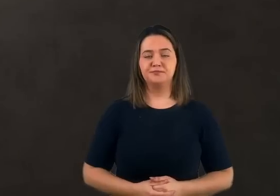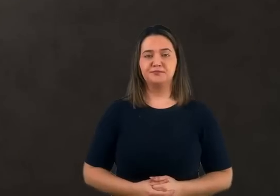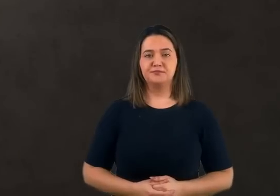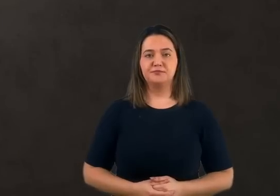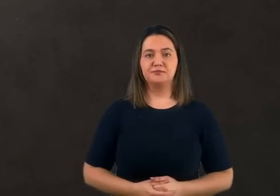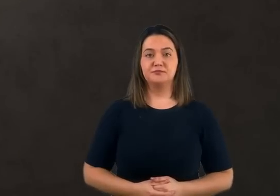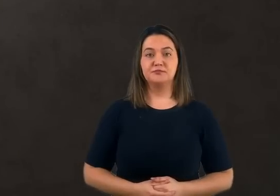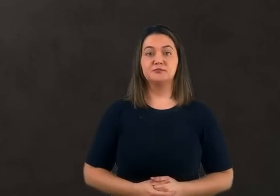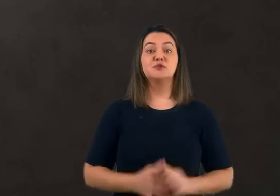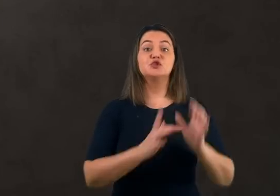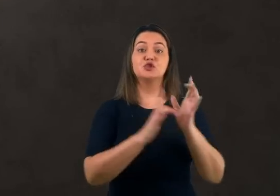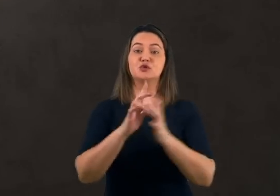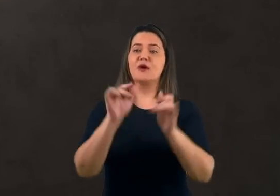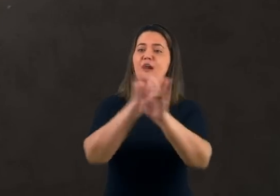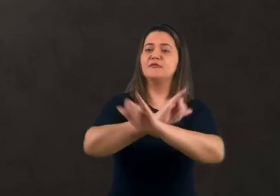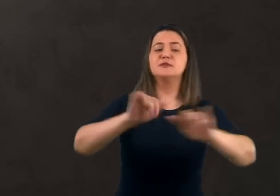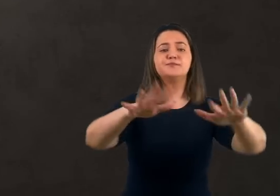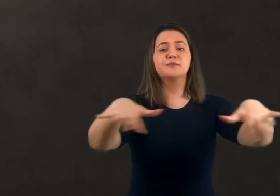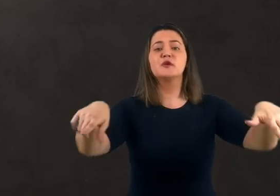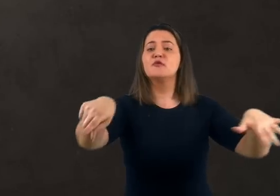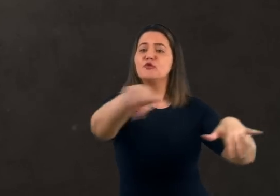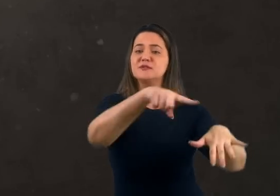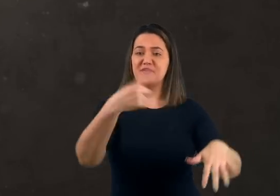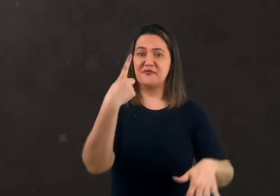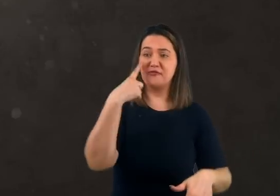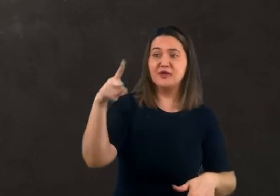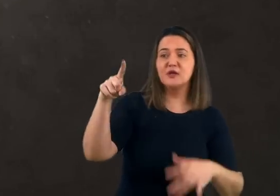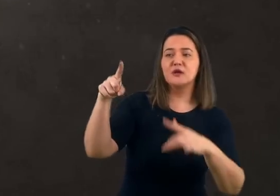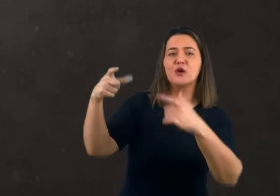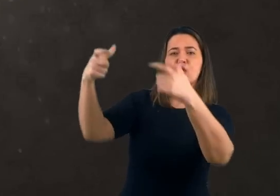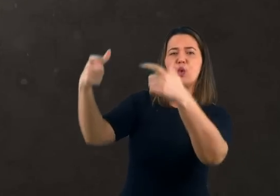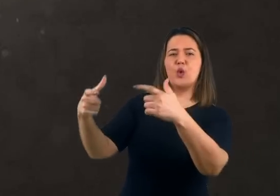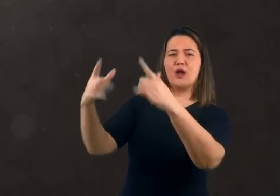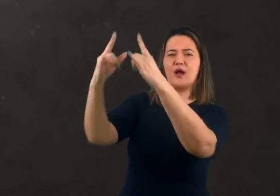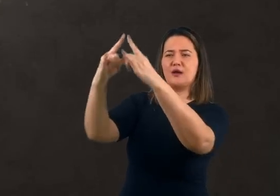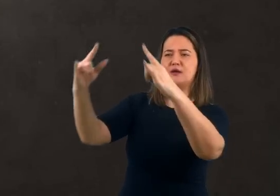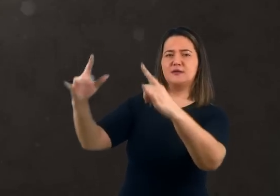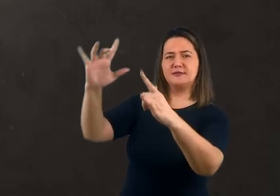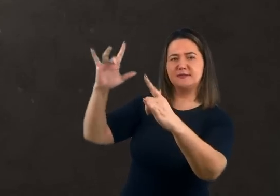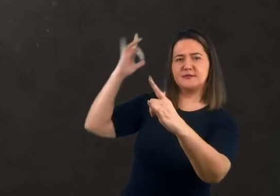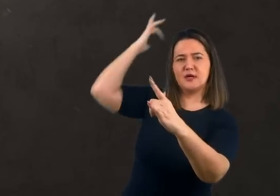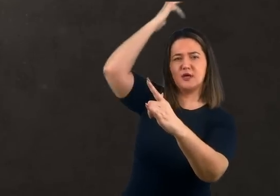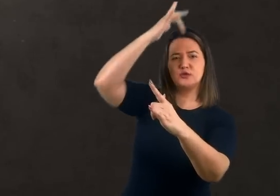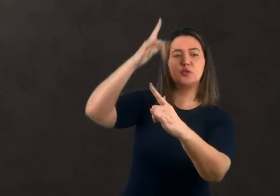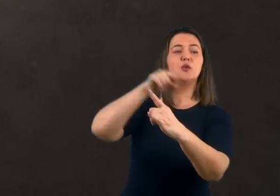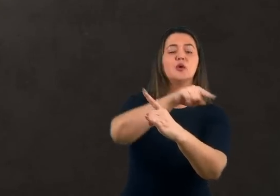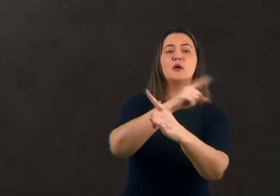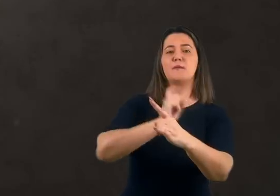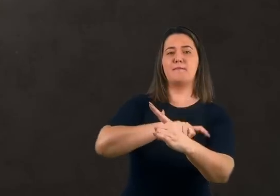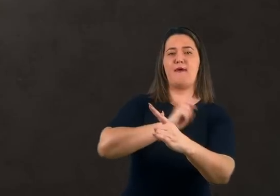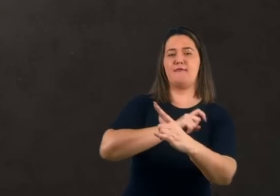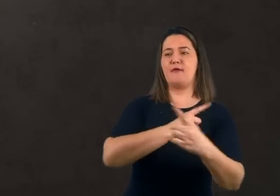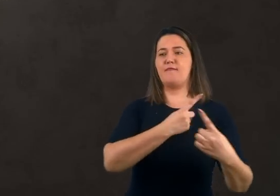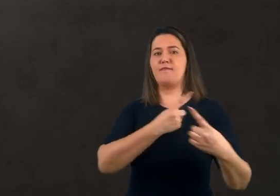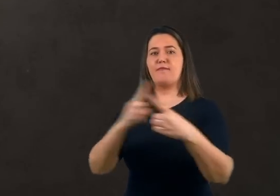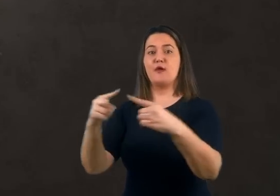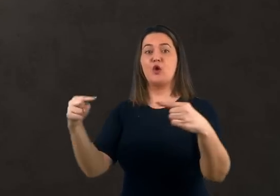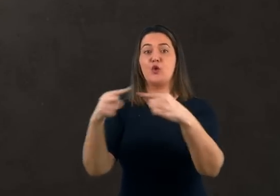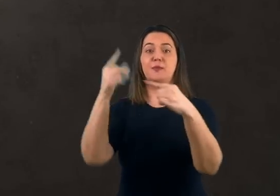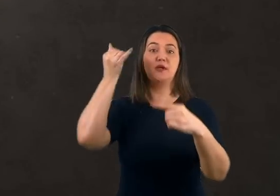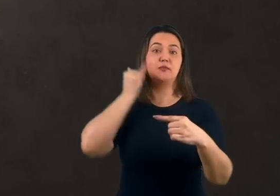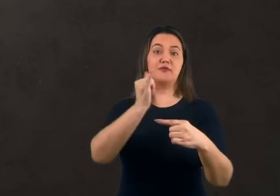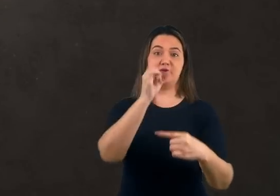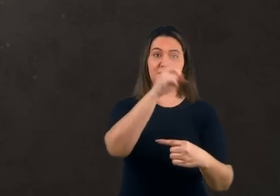Quando, pois, vocês virem situado no lugar santo o abominável da desolação de que falou o profeta Daniel, quem lê